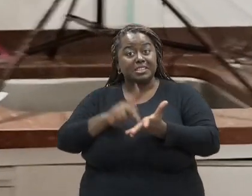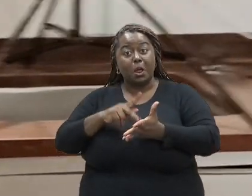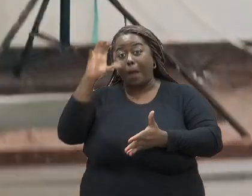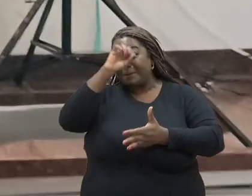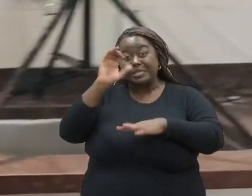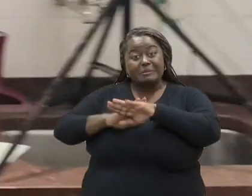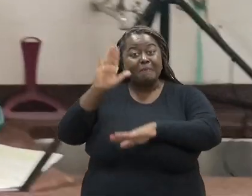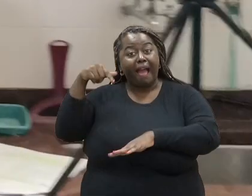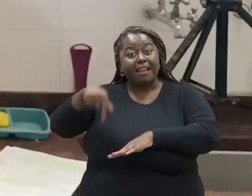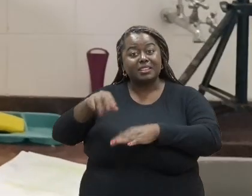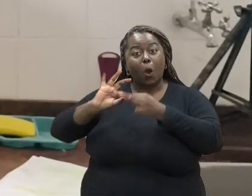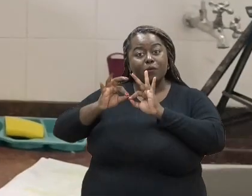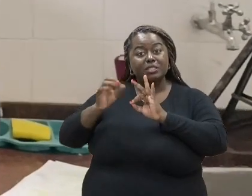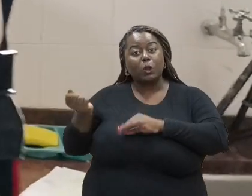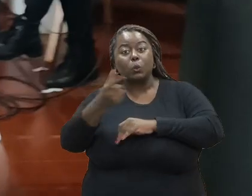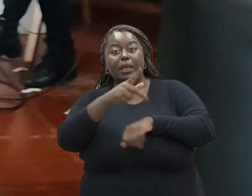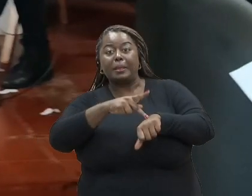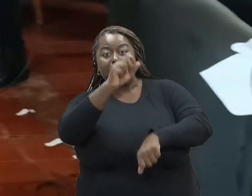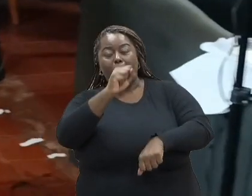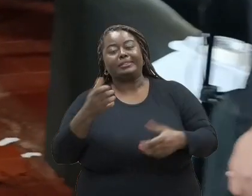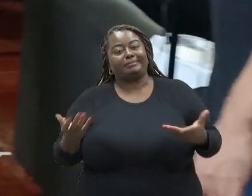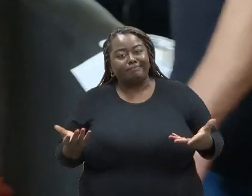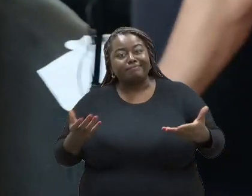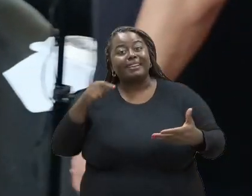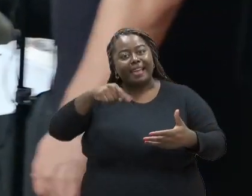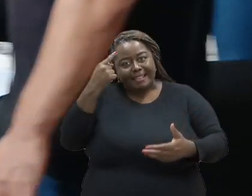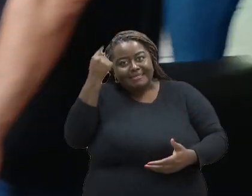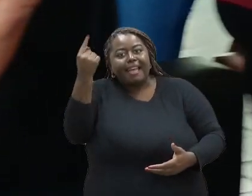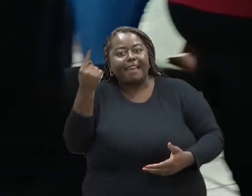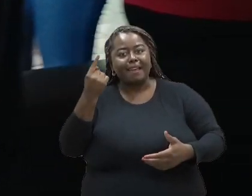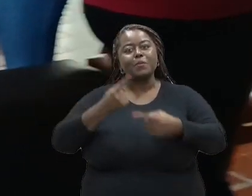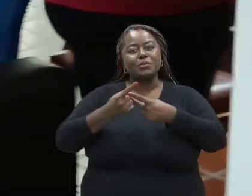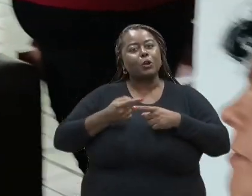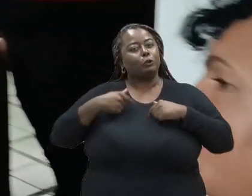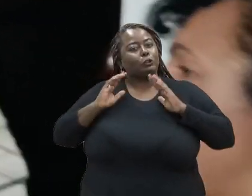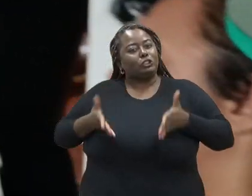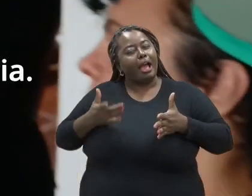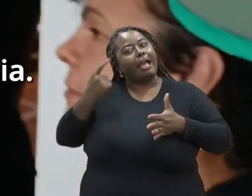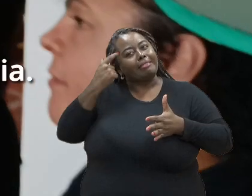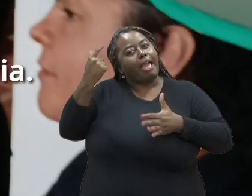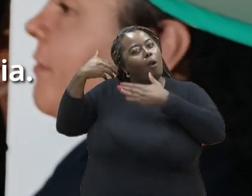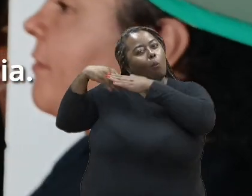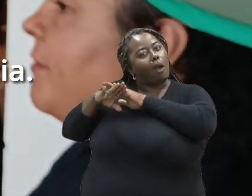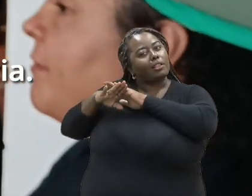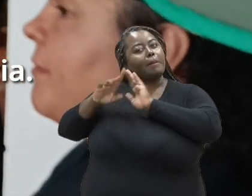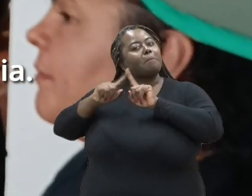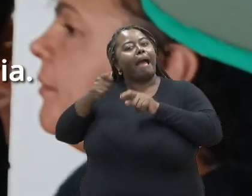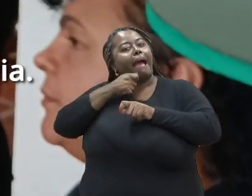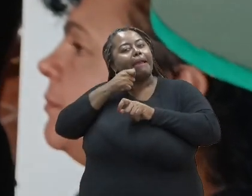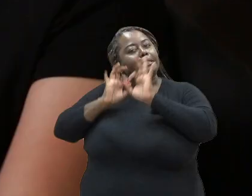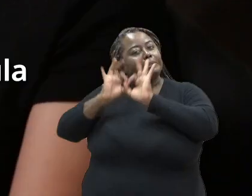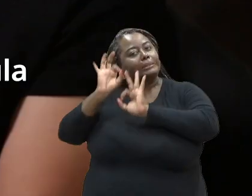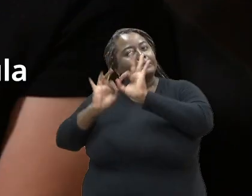mais nessa oficina do que na própria pós. Essa ideia veio... Eu já tinha uma ideia ali meio que congelada, mas eu não tinha trabalhado, né,